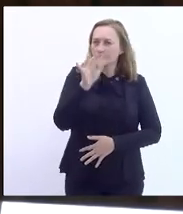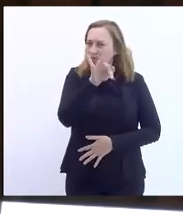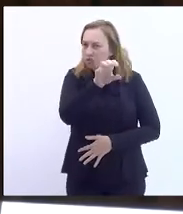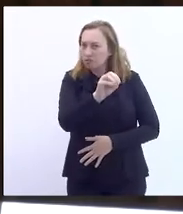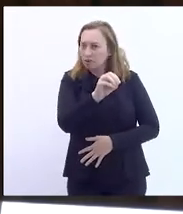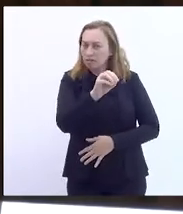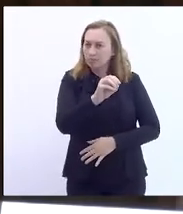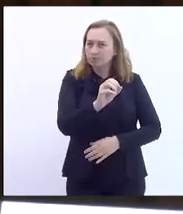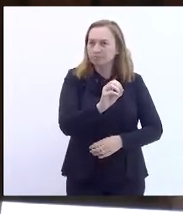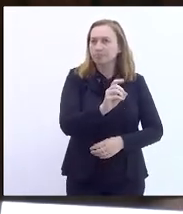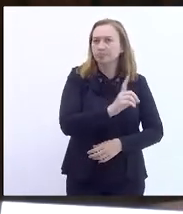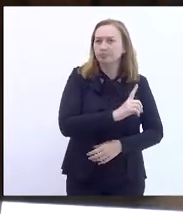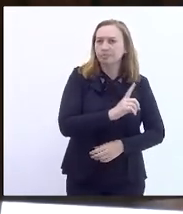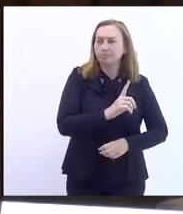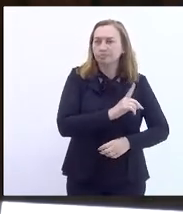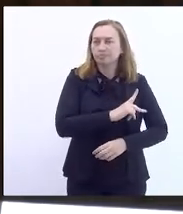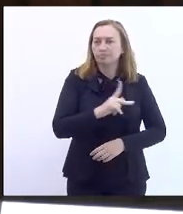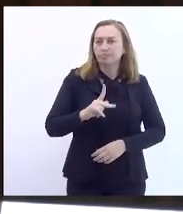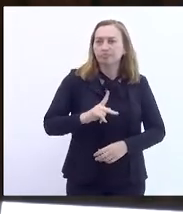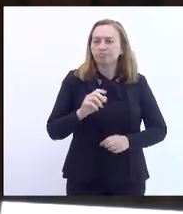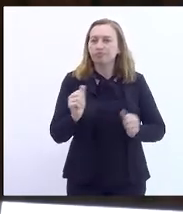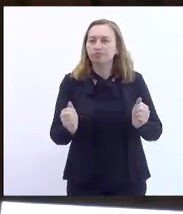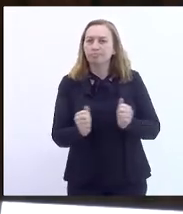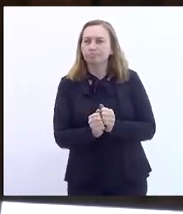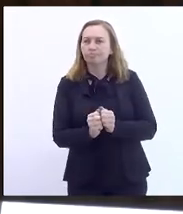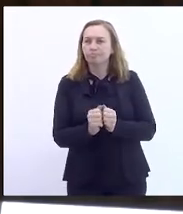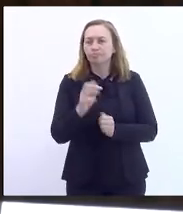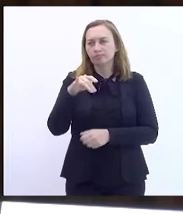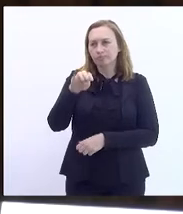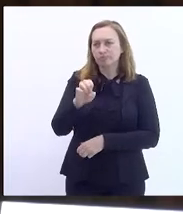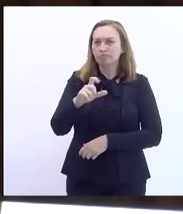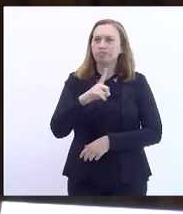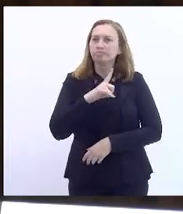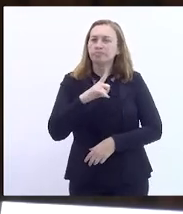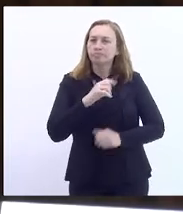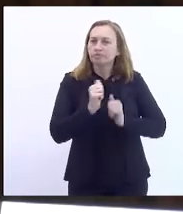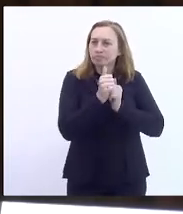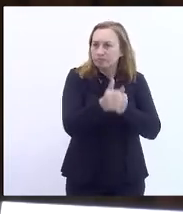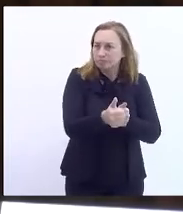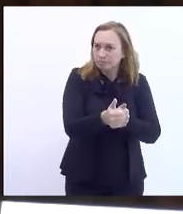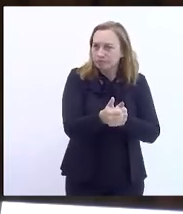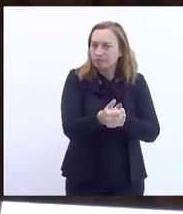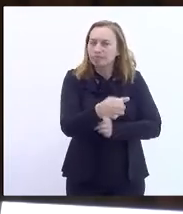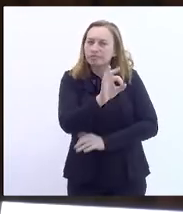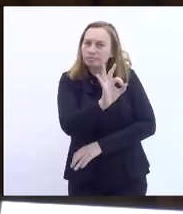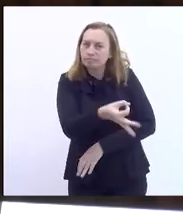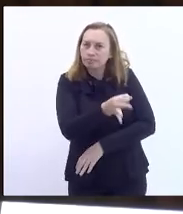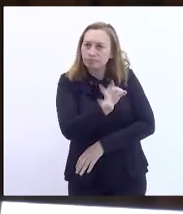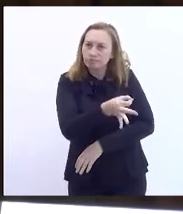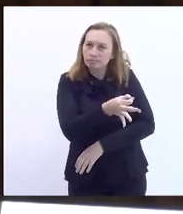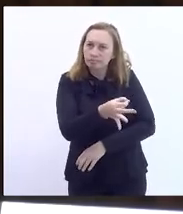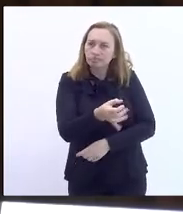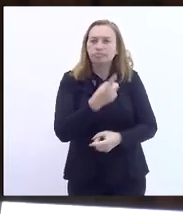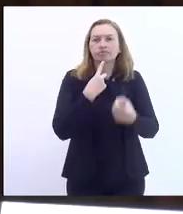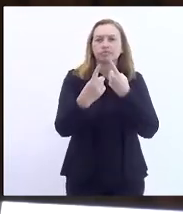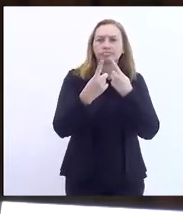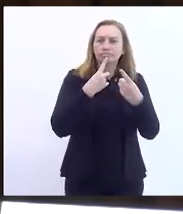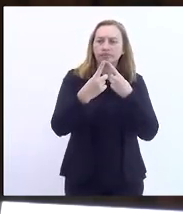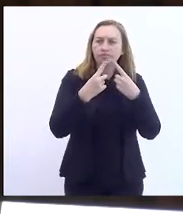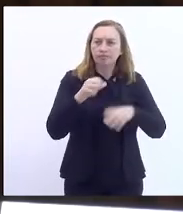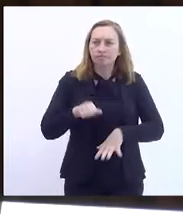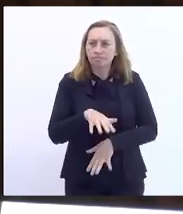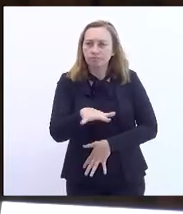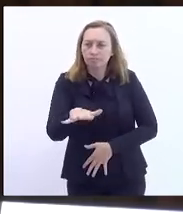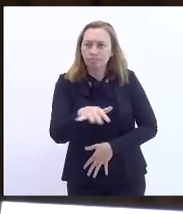Defensoria Pública junto com o Guilherme é que tem acompanhado de maneira concreta o debate das